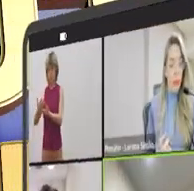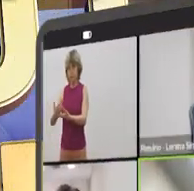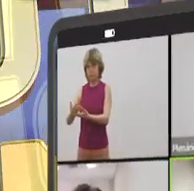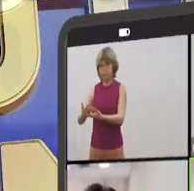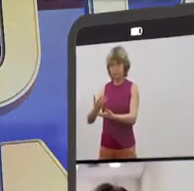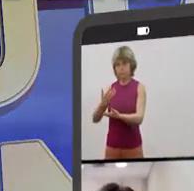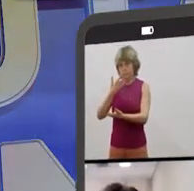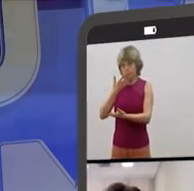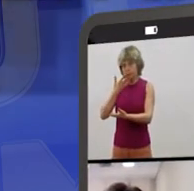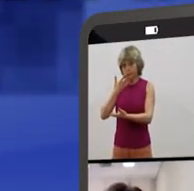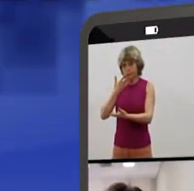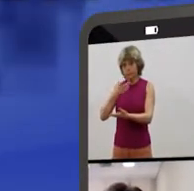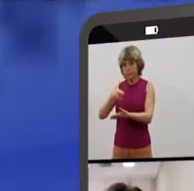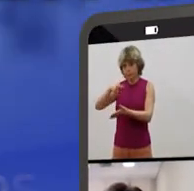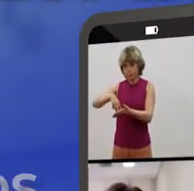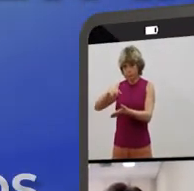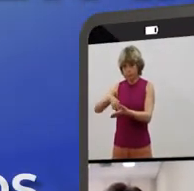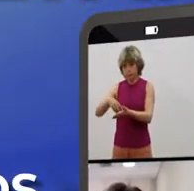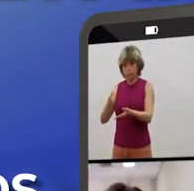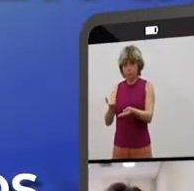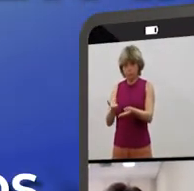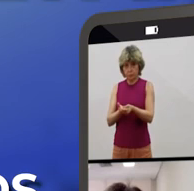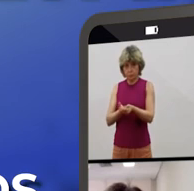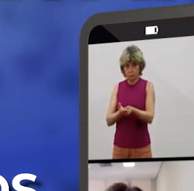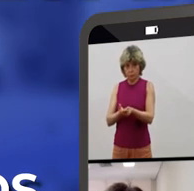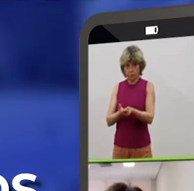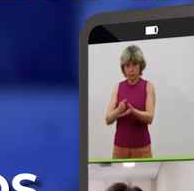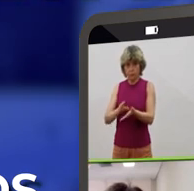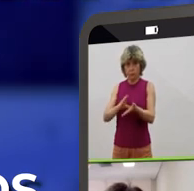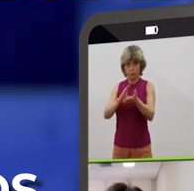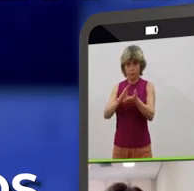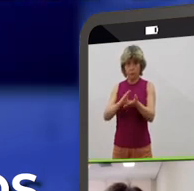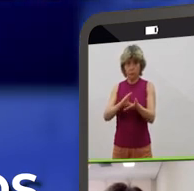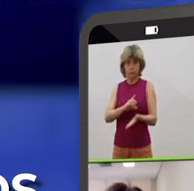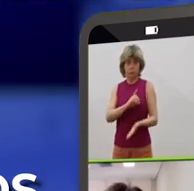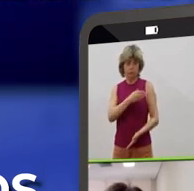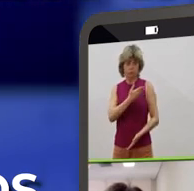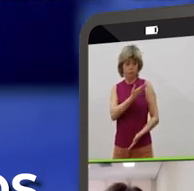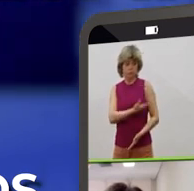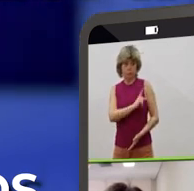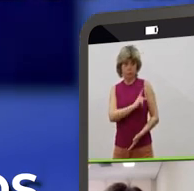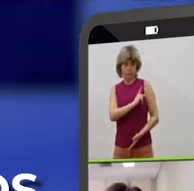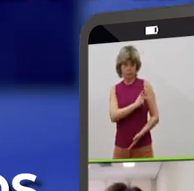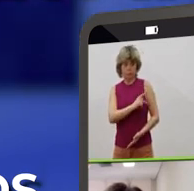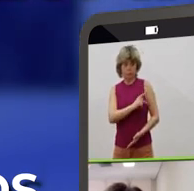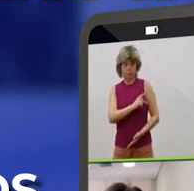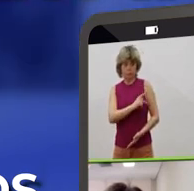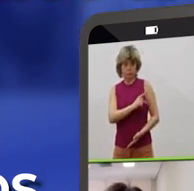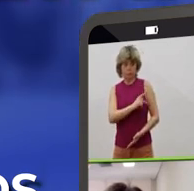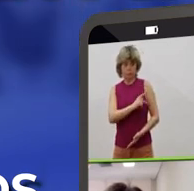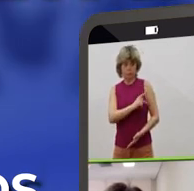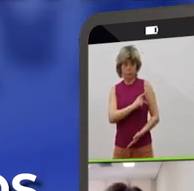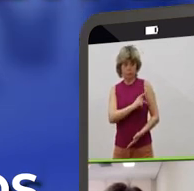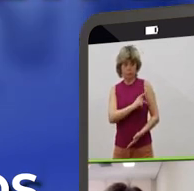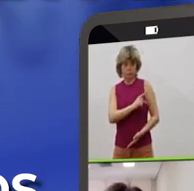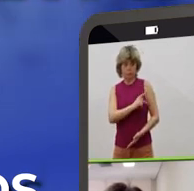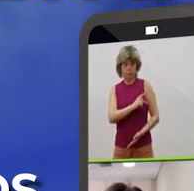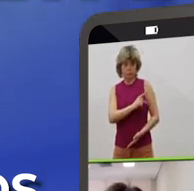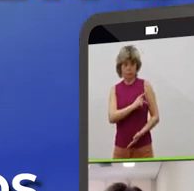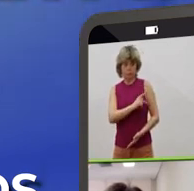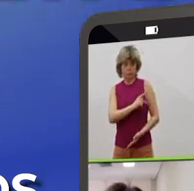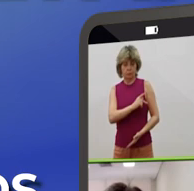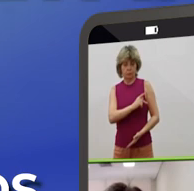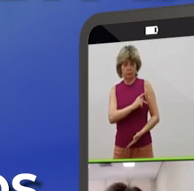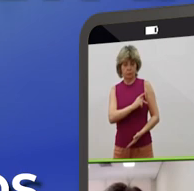Em sessão realizada terça-feira, 10 de setembro, a primeira Câmara do Tribunal de Contas dos Municípios do Estado de Goiás julgou